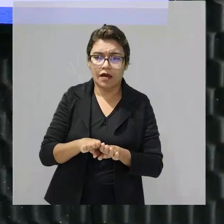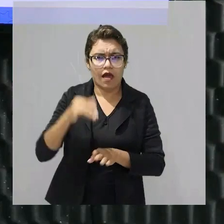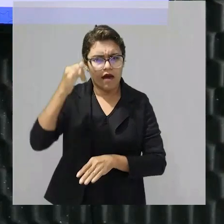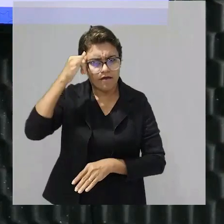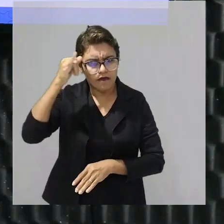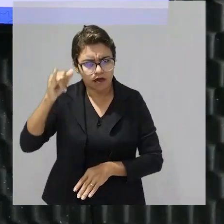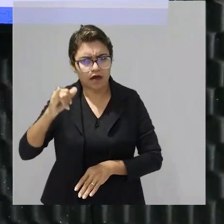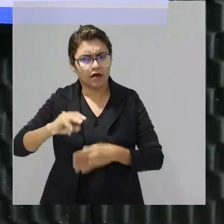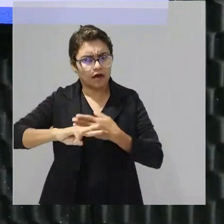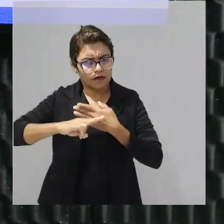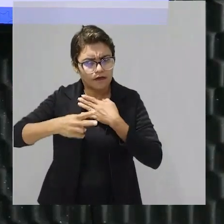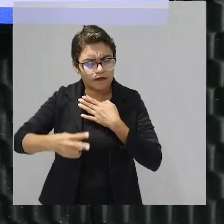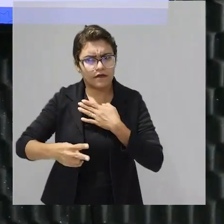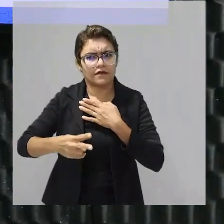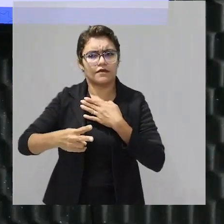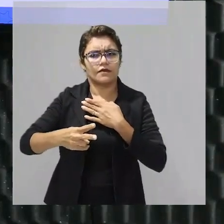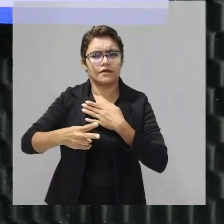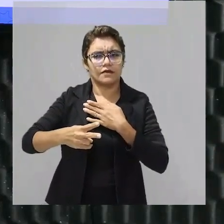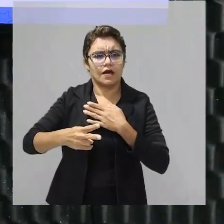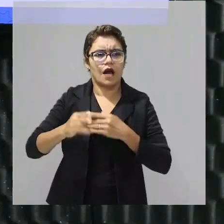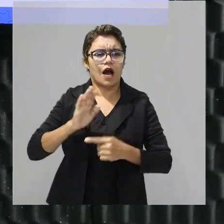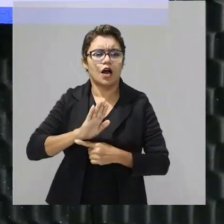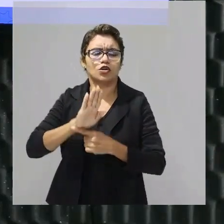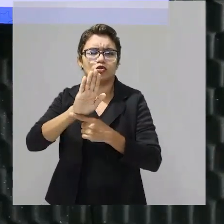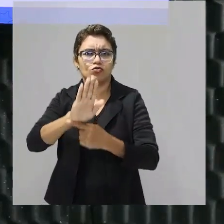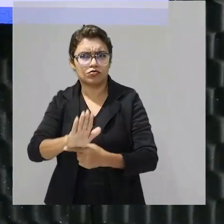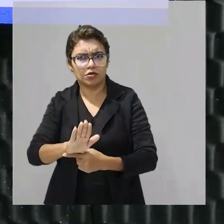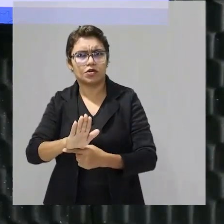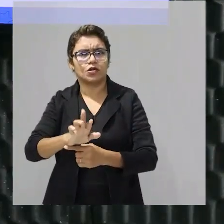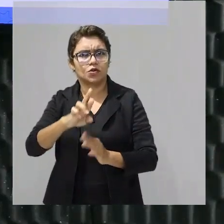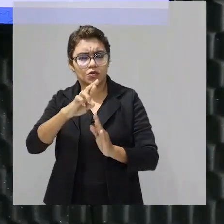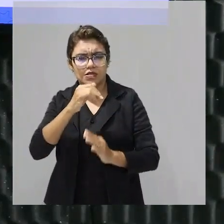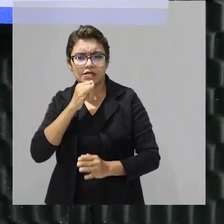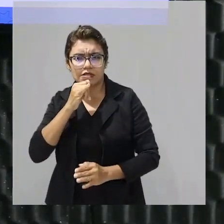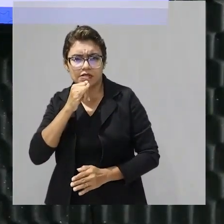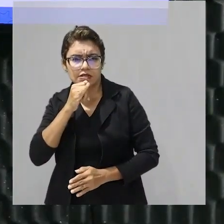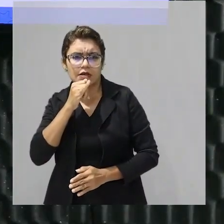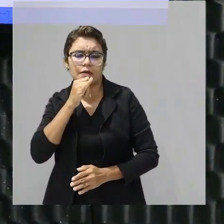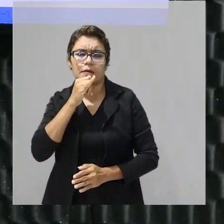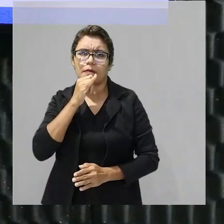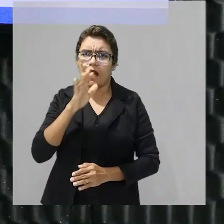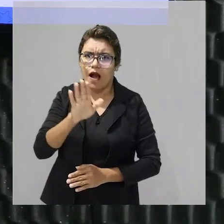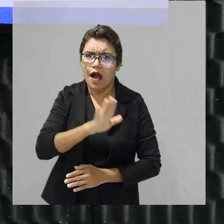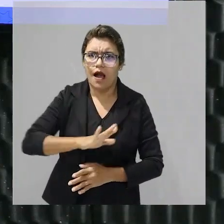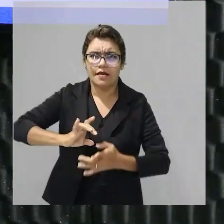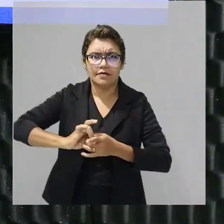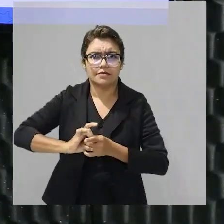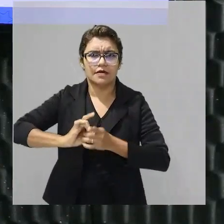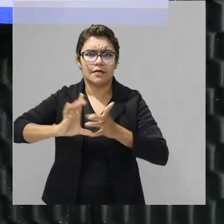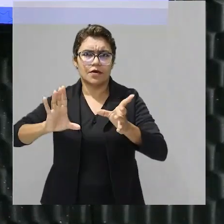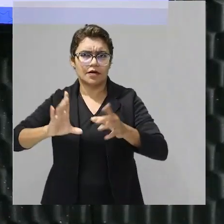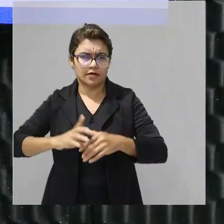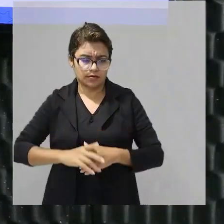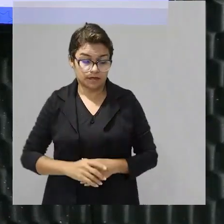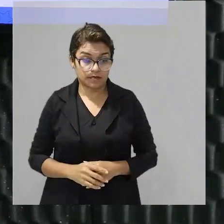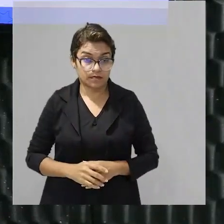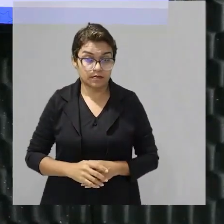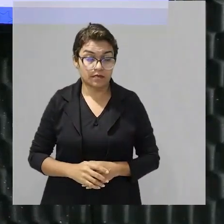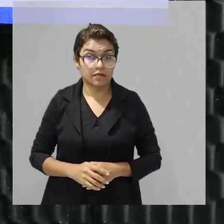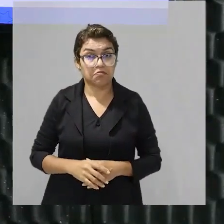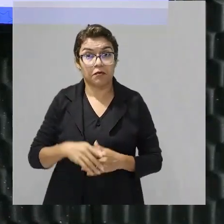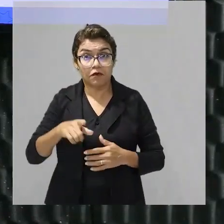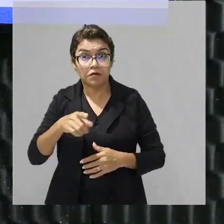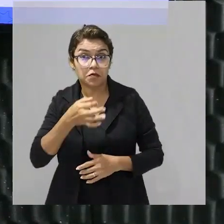importância dos jovens buscarem fontes variadas de informação, por meio de incentivo à leitura de